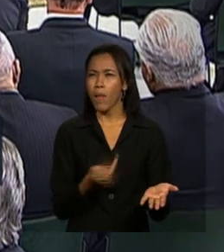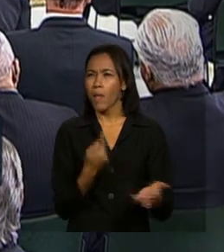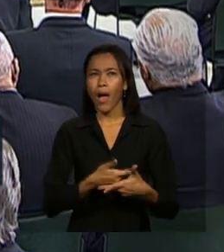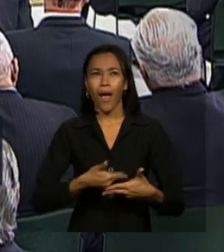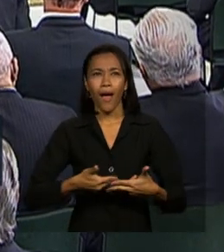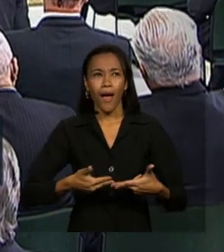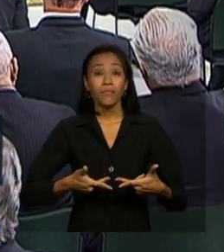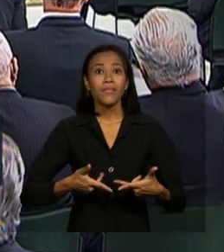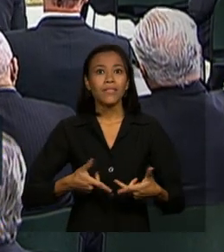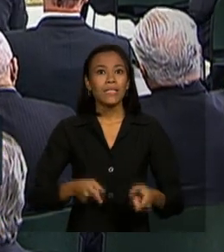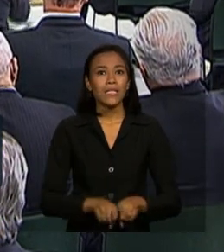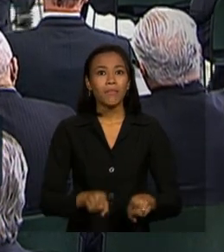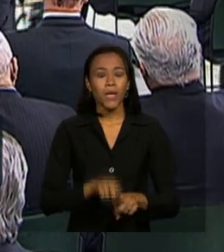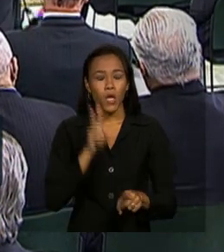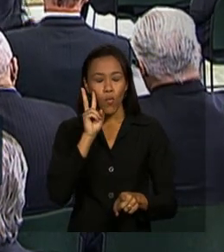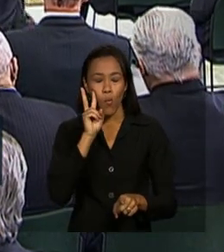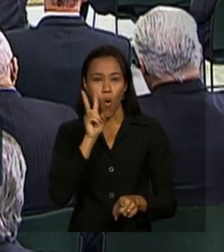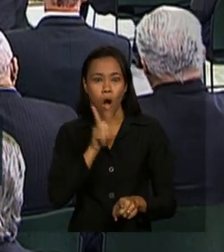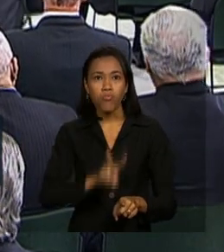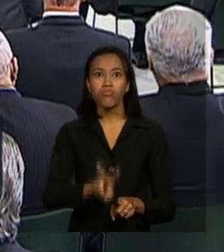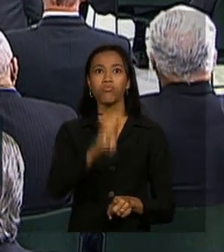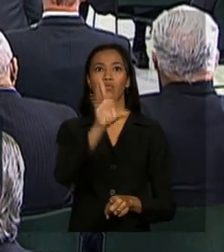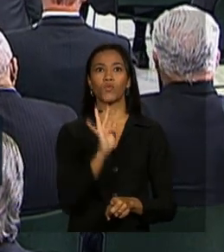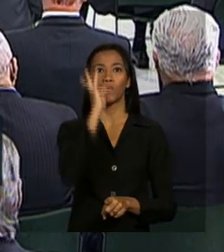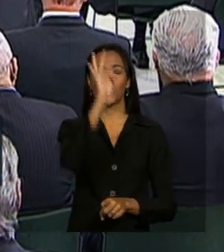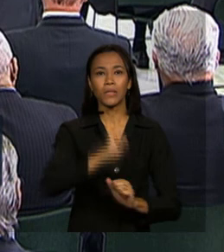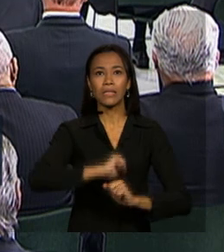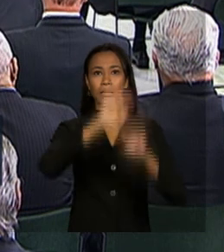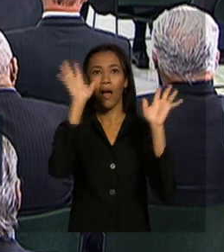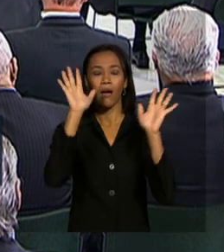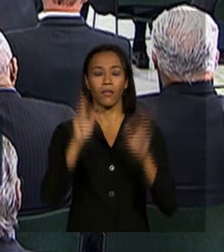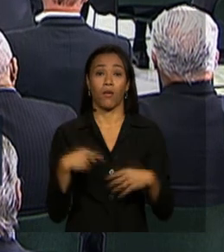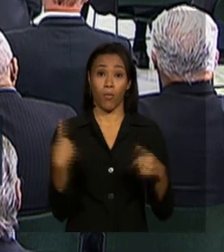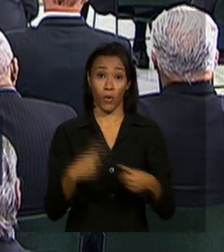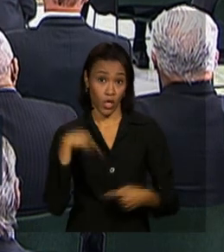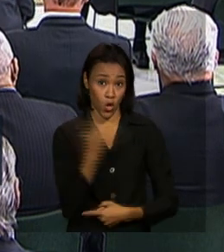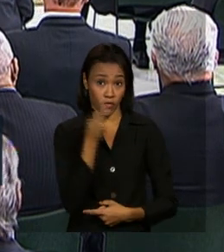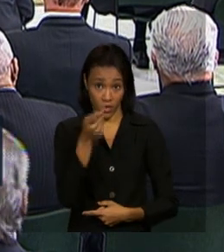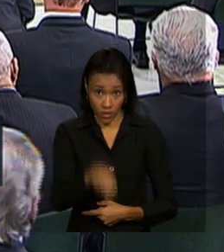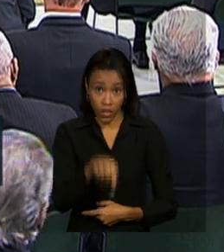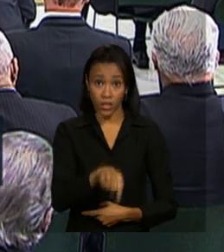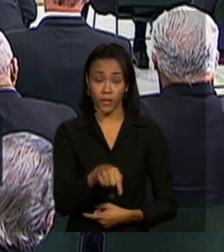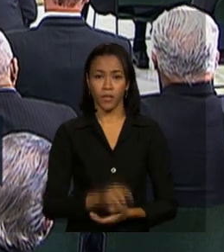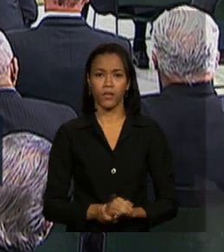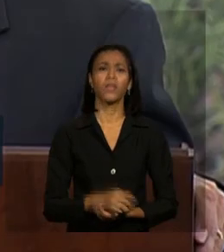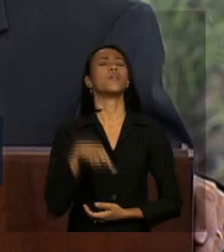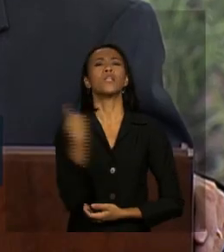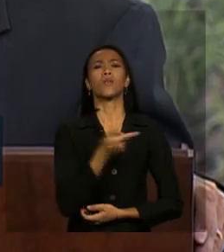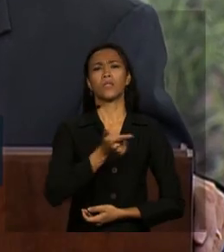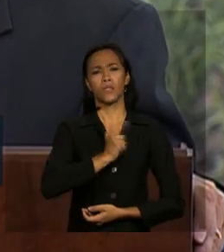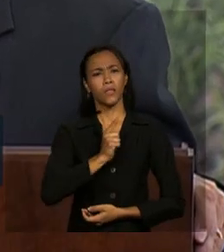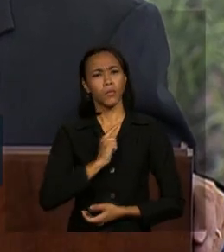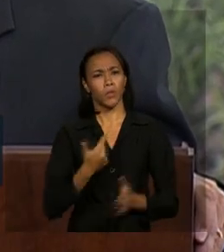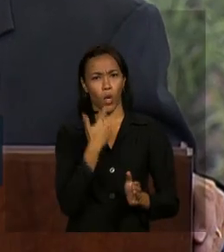muito claro e objetivo para o futuro porque o que nós estamos falando aqui e o que nós